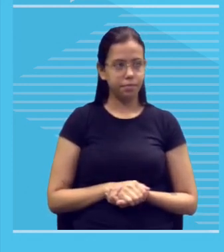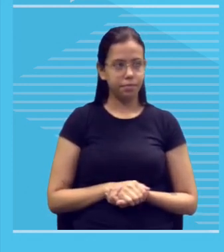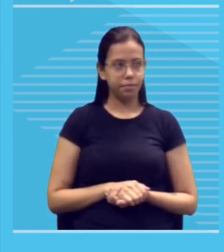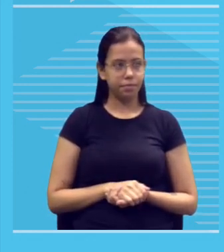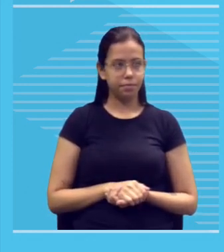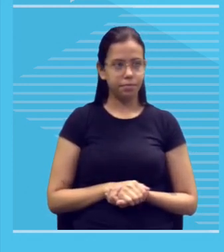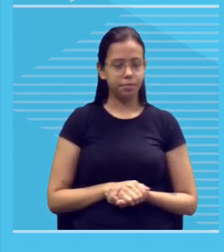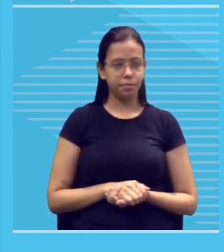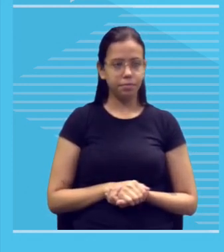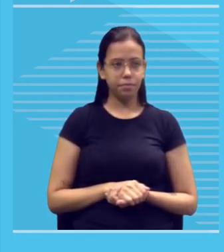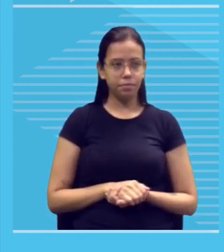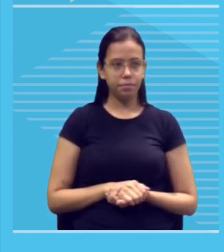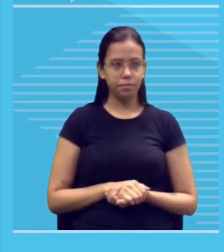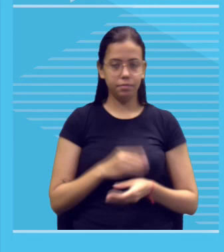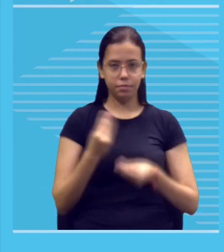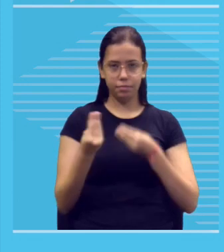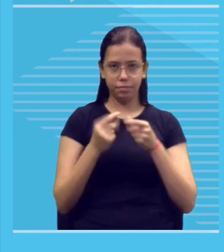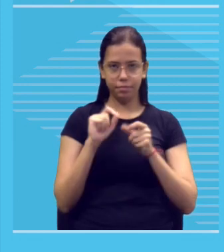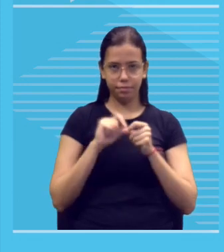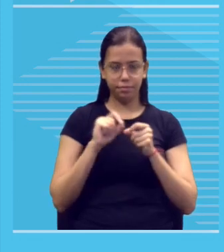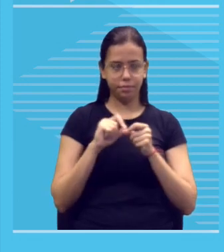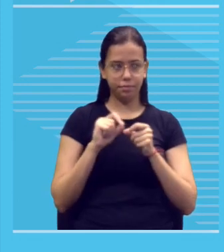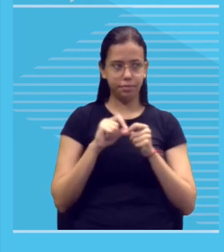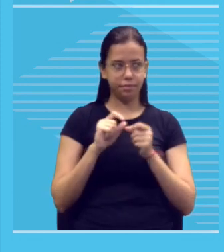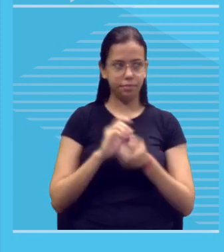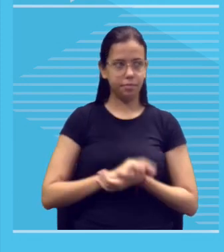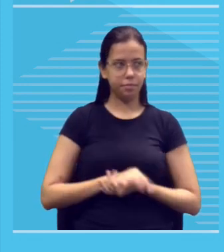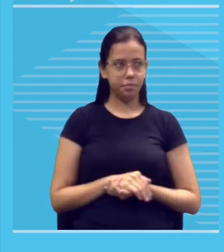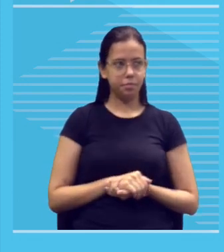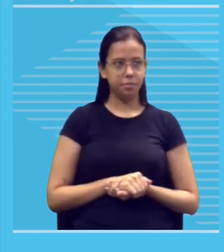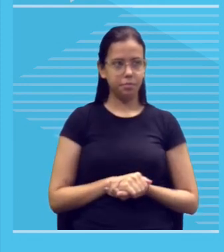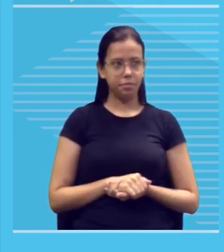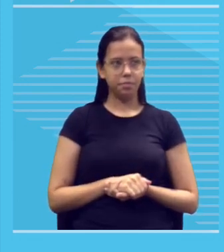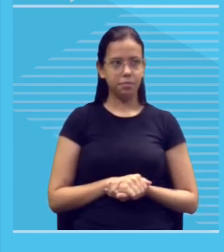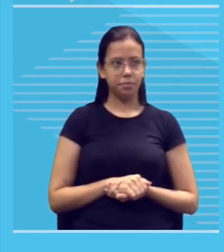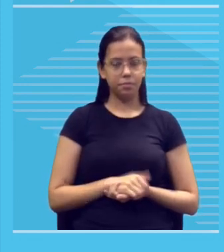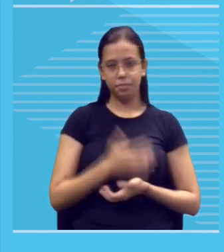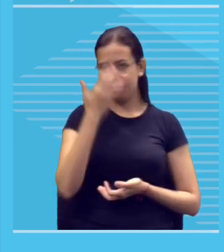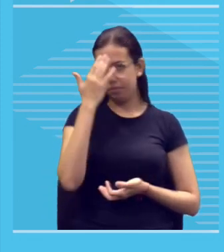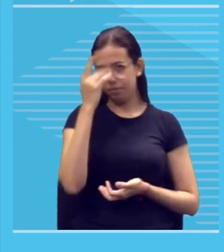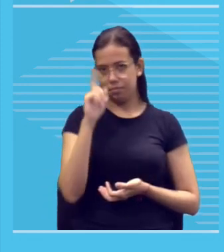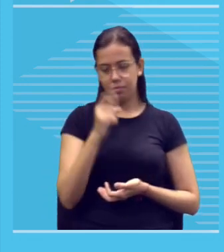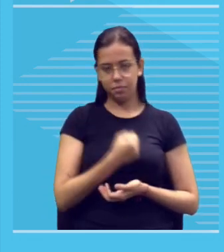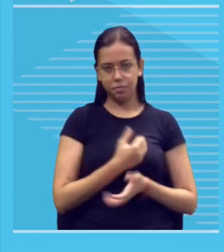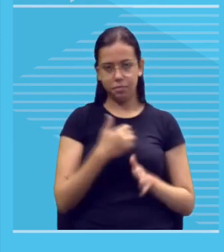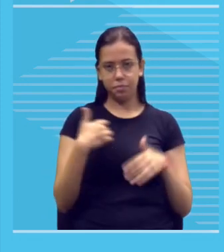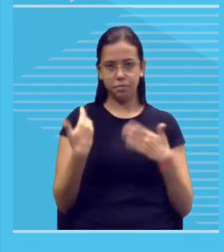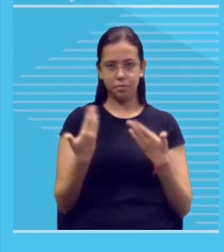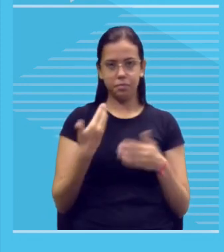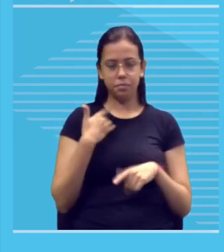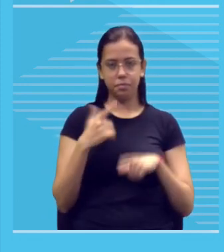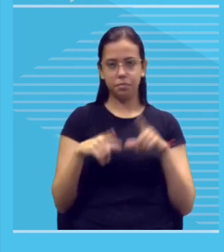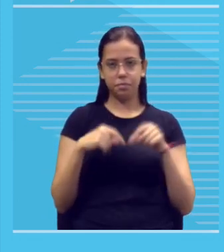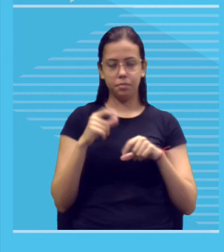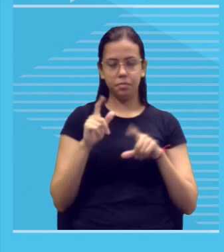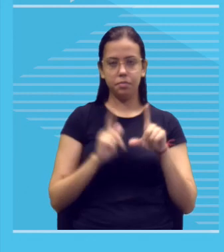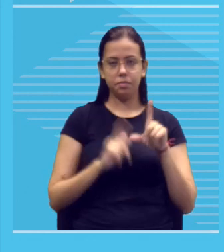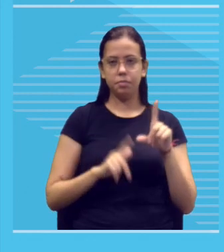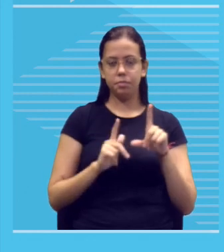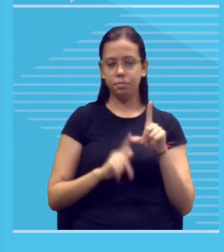número né como é que você vai fazer não sei que número é eu escolho uma